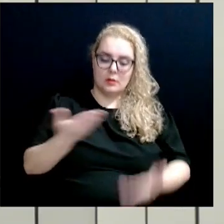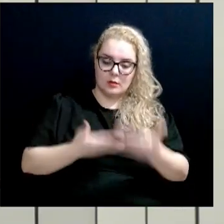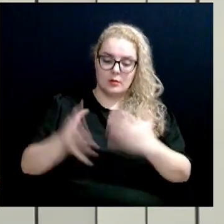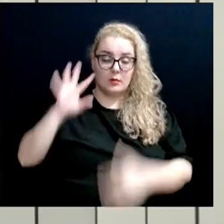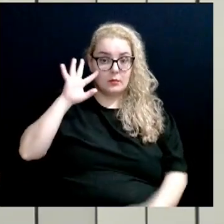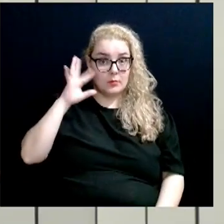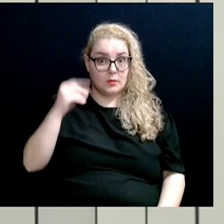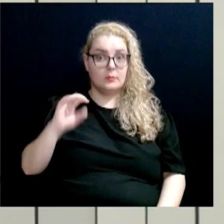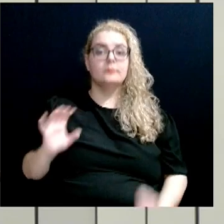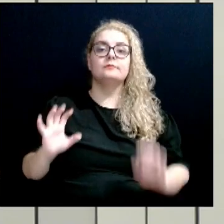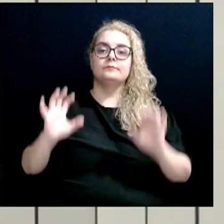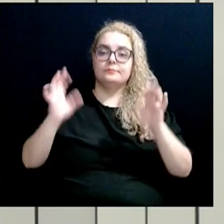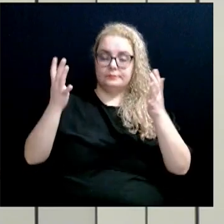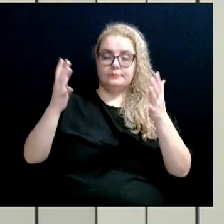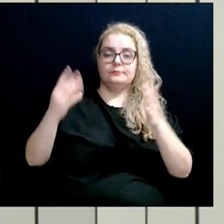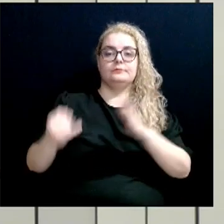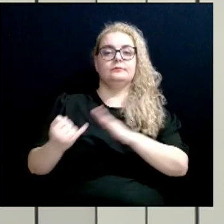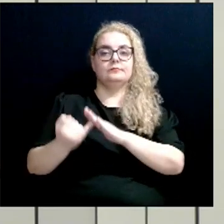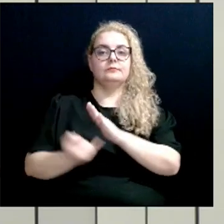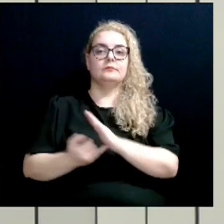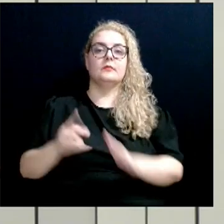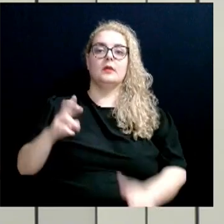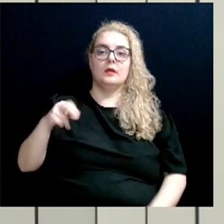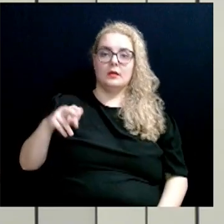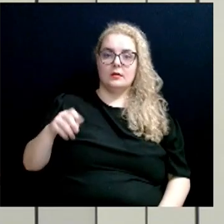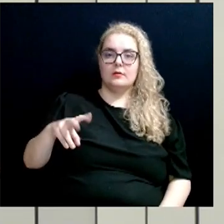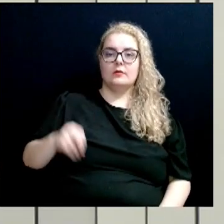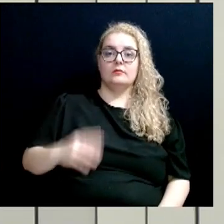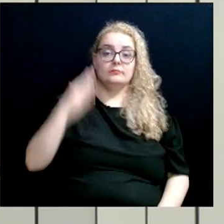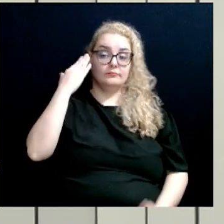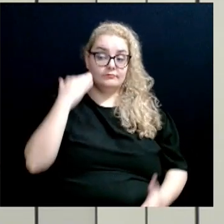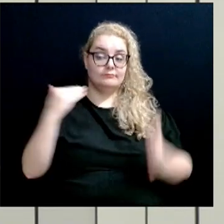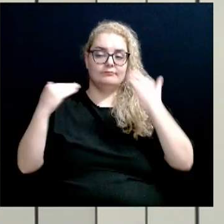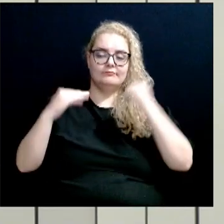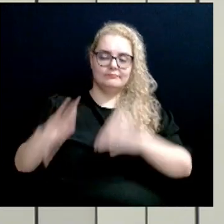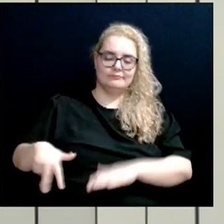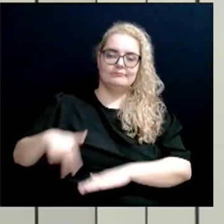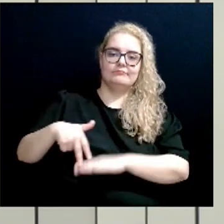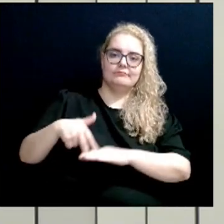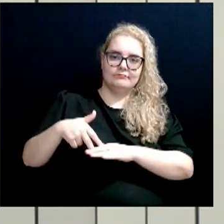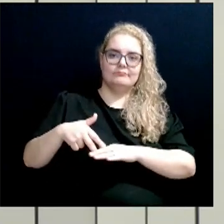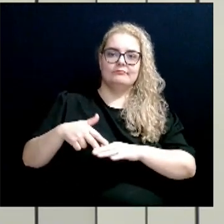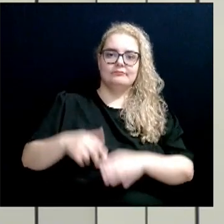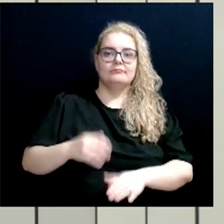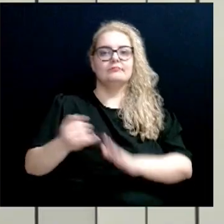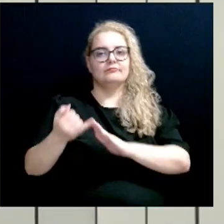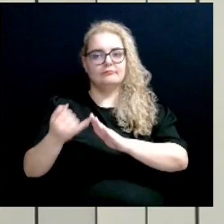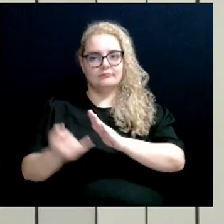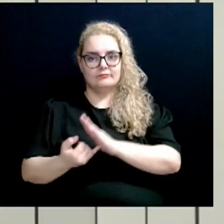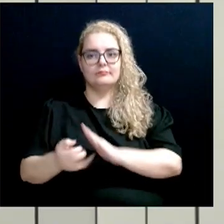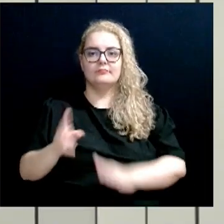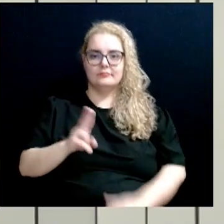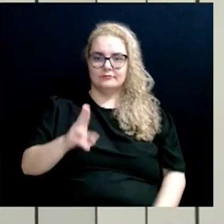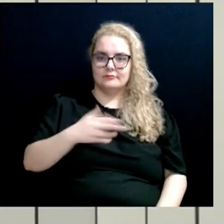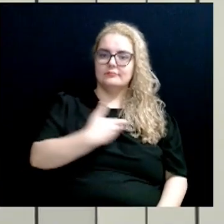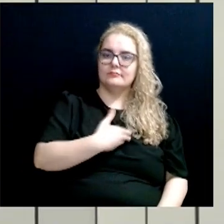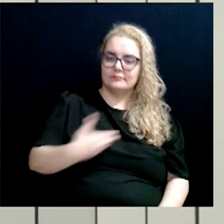o Instituto Renovo recebeu destaque pelo reconhecimento como entidade de utilidade pública municipal.